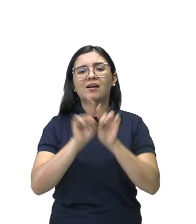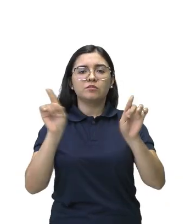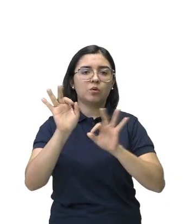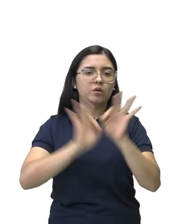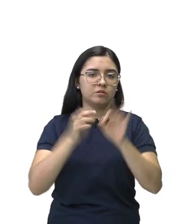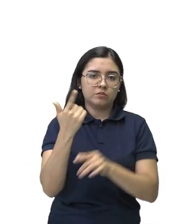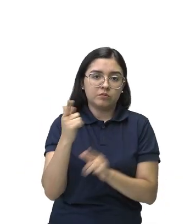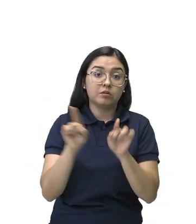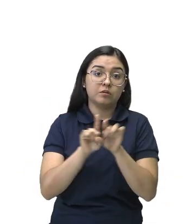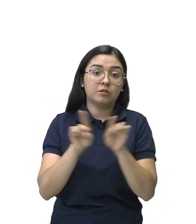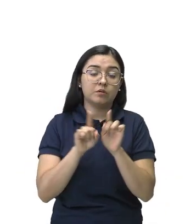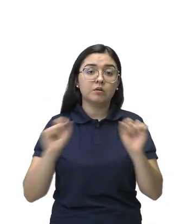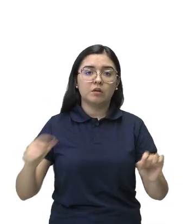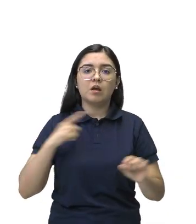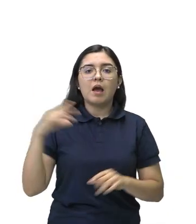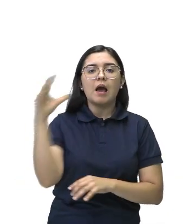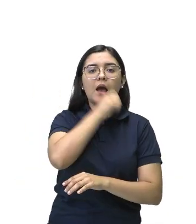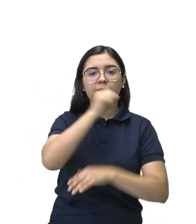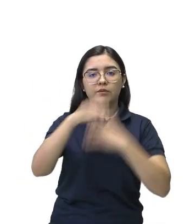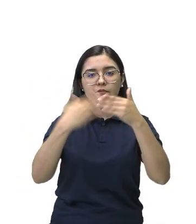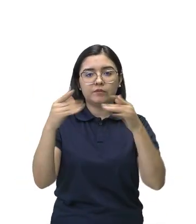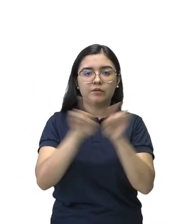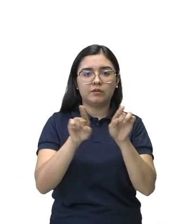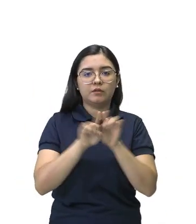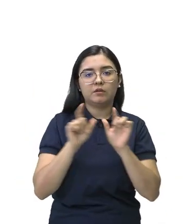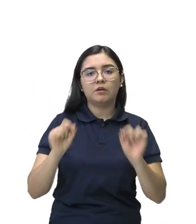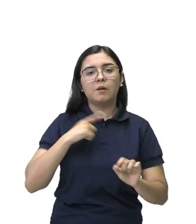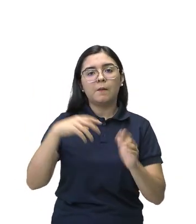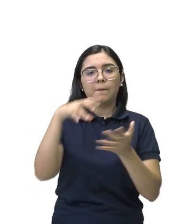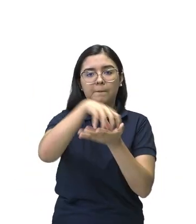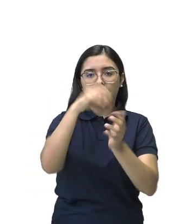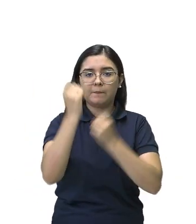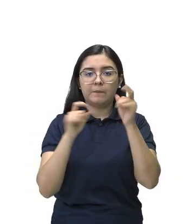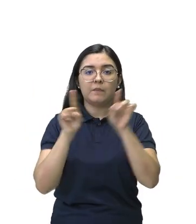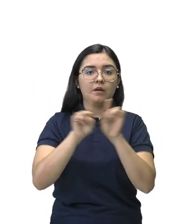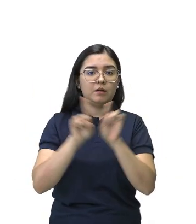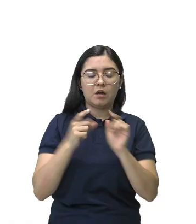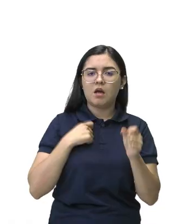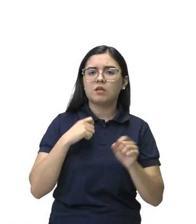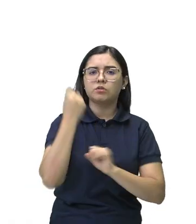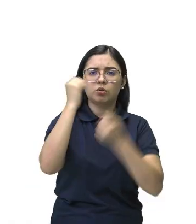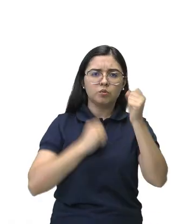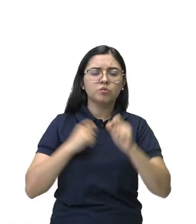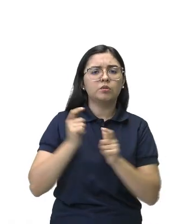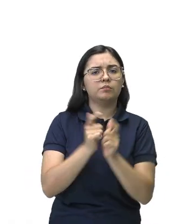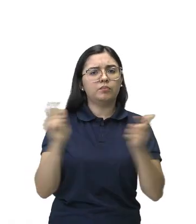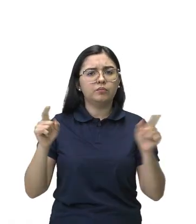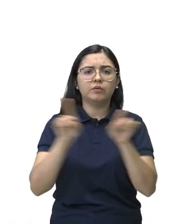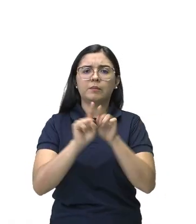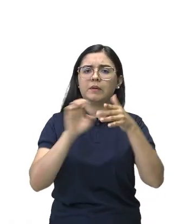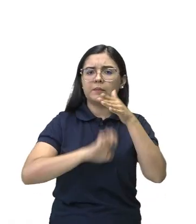desordenadamente, onde o rápido desenvolvimento industrial, as indústrias cresceram, muitas empresas, muitas